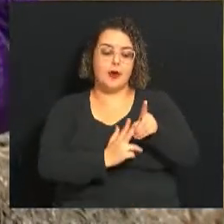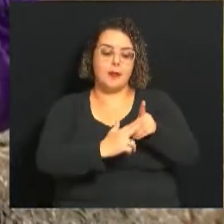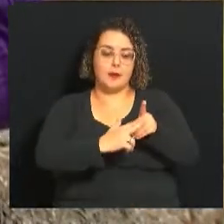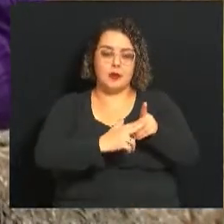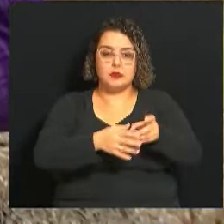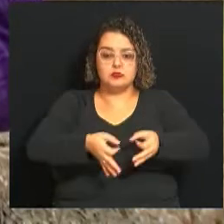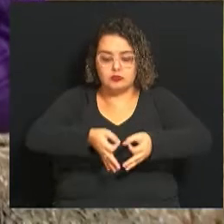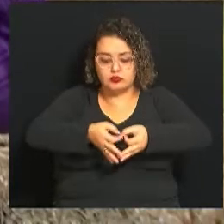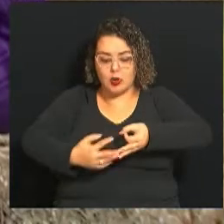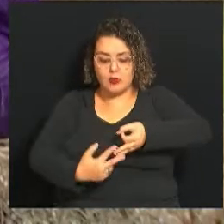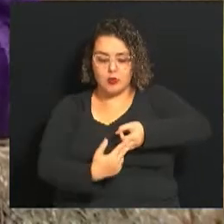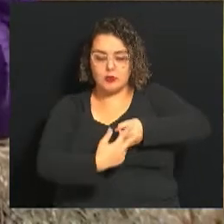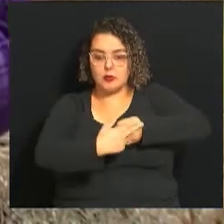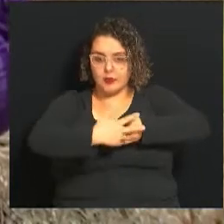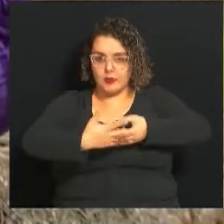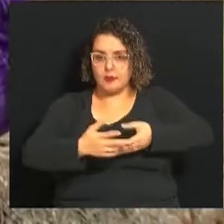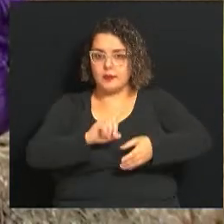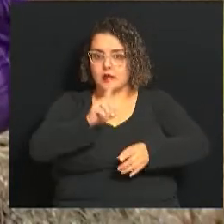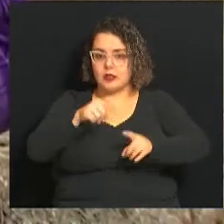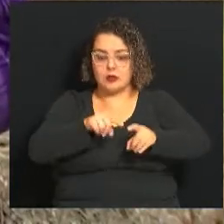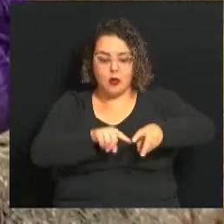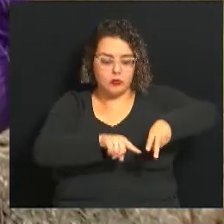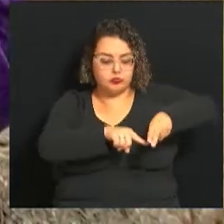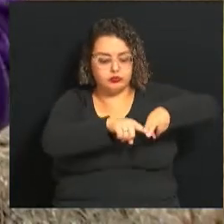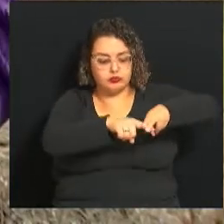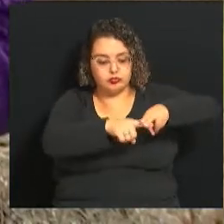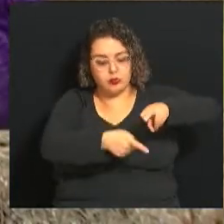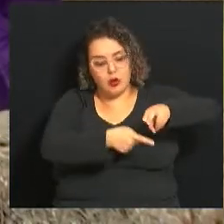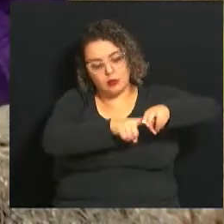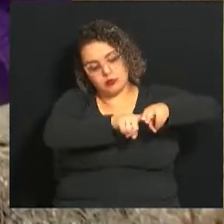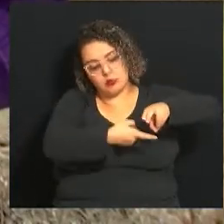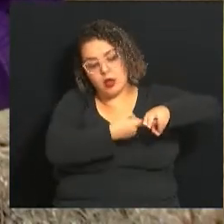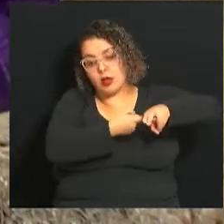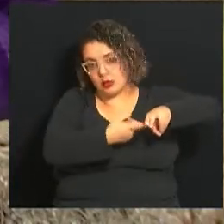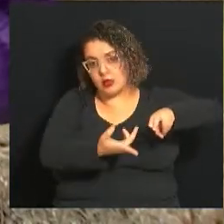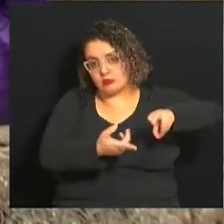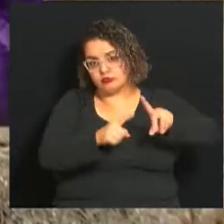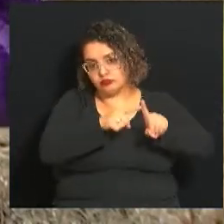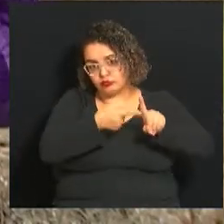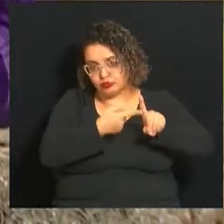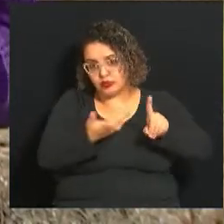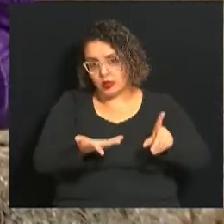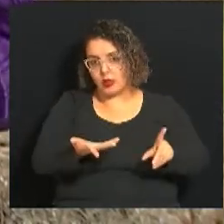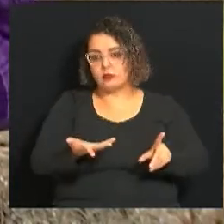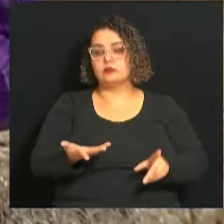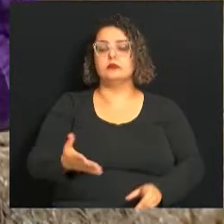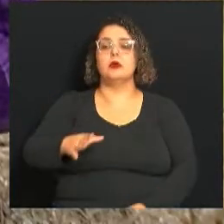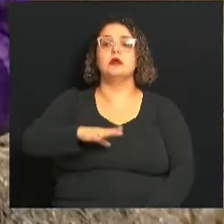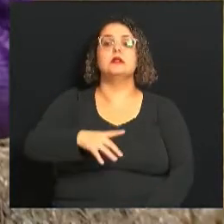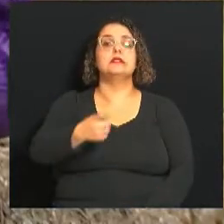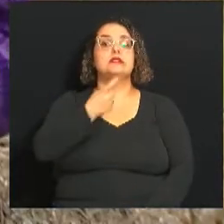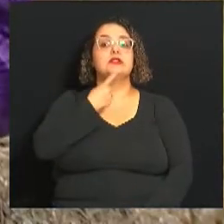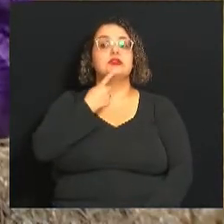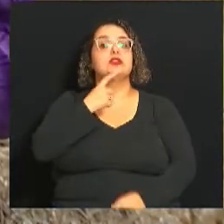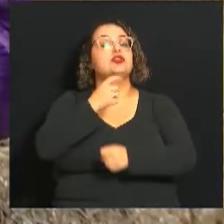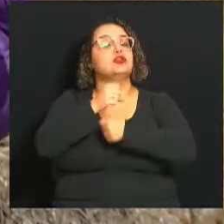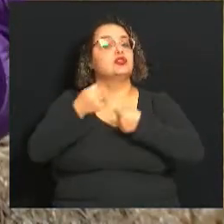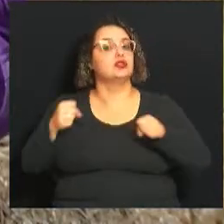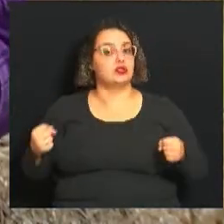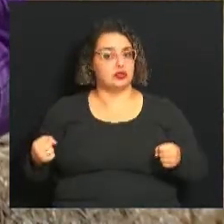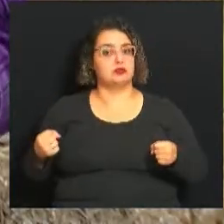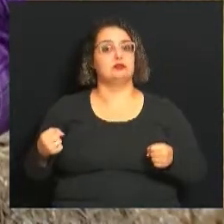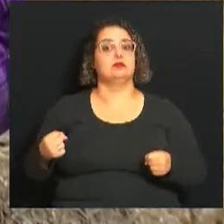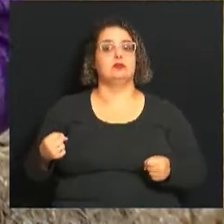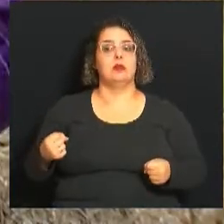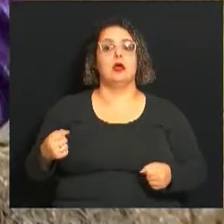meio de um ônibus adaptado para bairros da cidade. Segundo o parlamentar, Campinas é uma cidade muito grande e, por isso, o